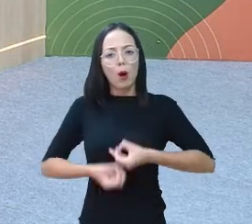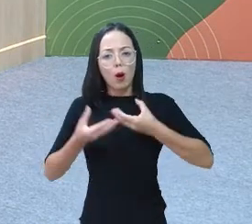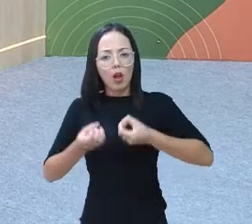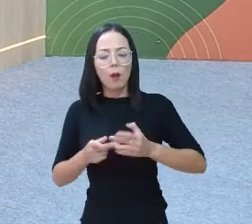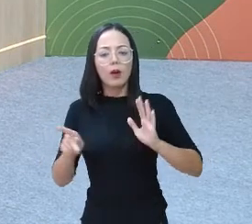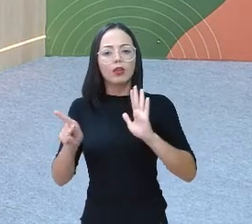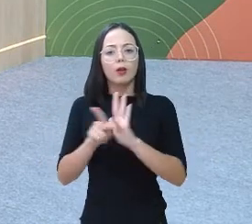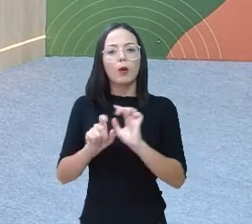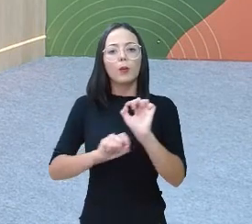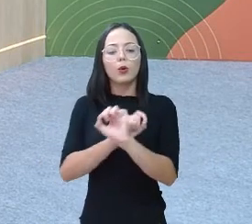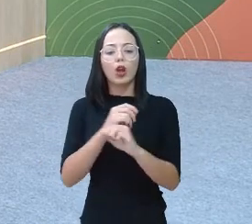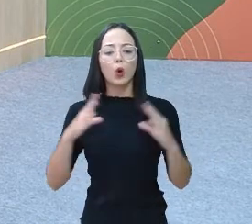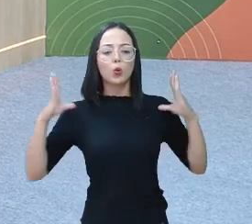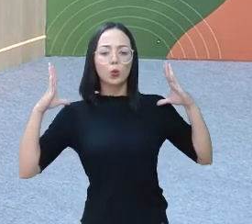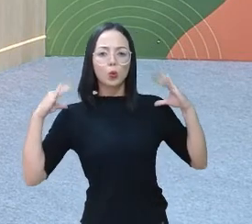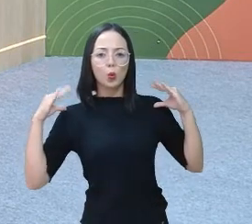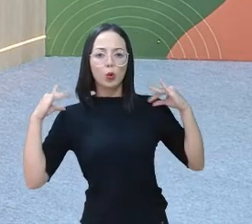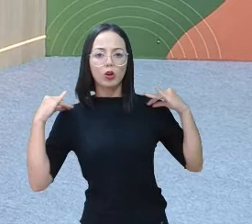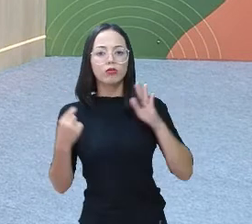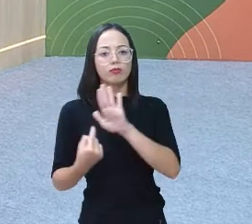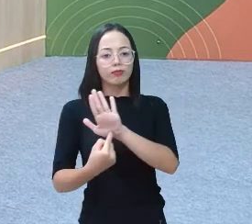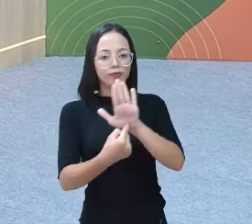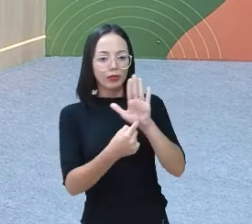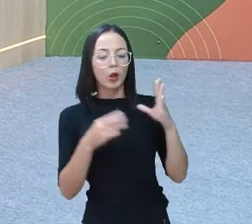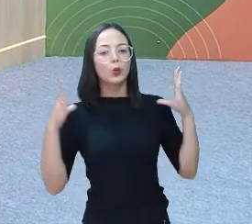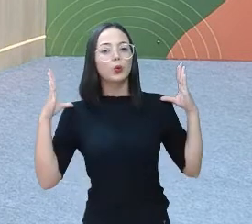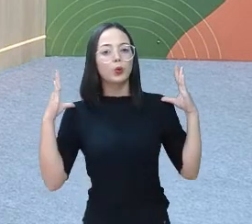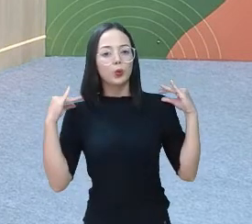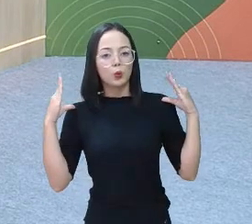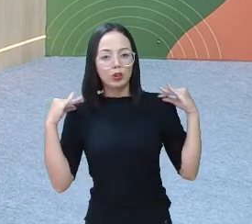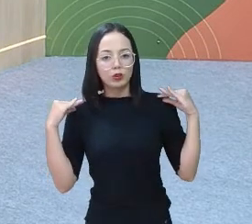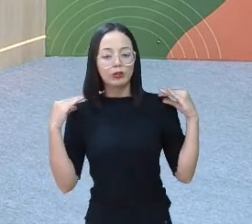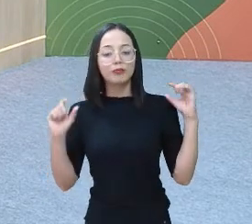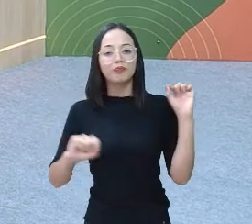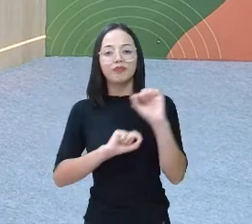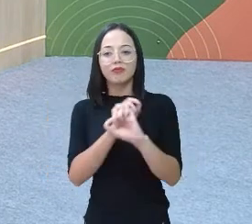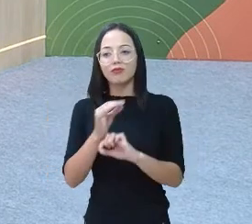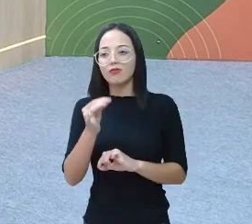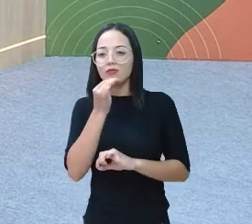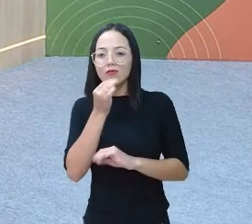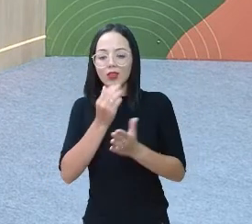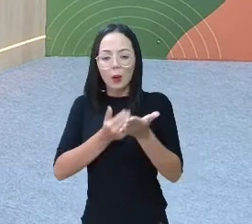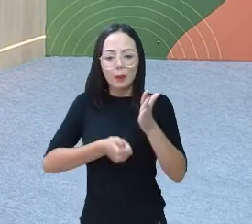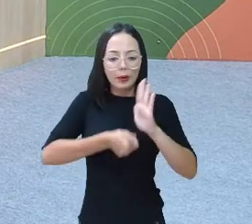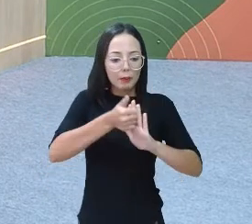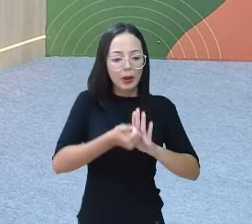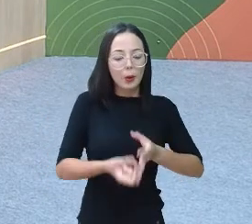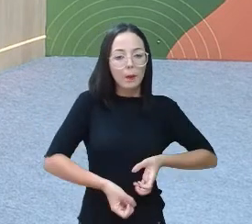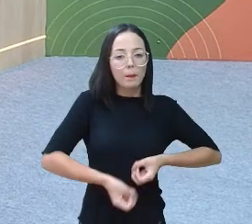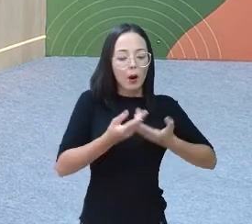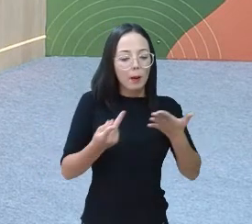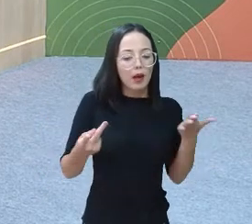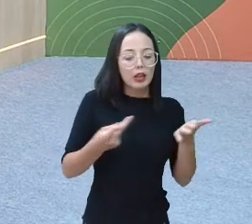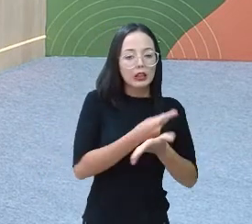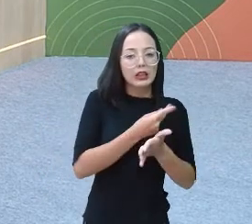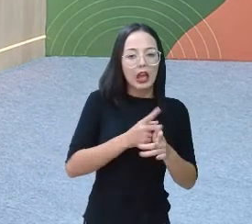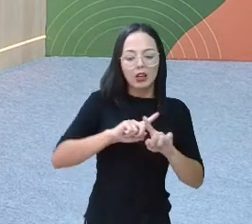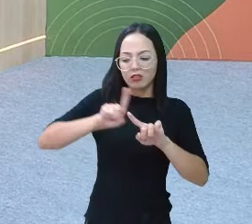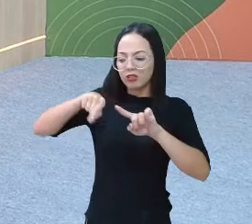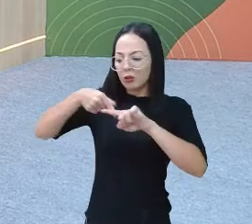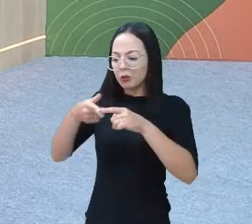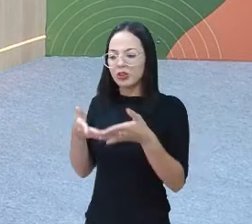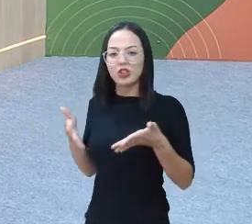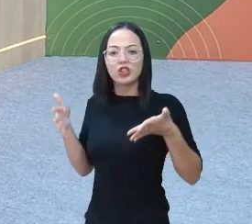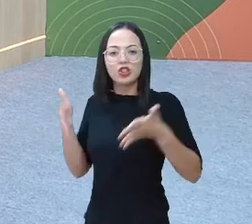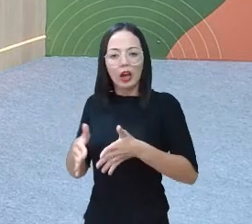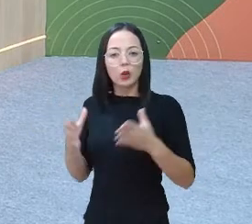a figura do anjo reaparecendo, ele que era torto no primeiro poema de Drummond e que passa a ser chato. Ele